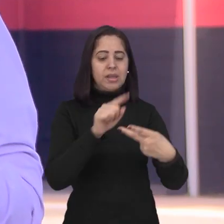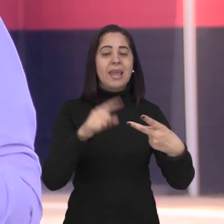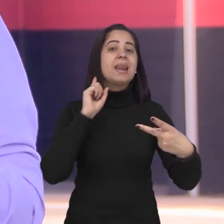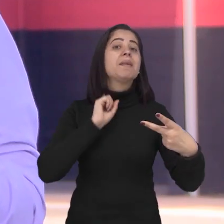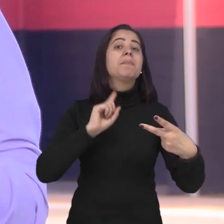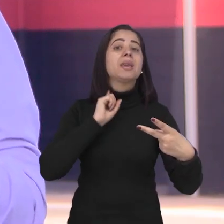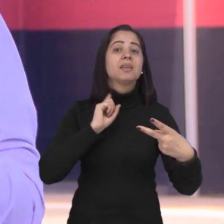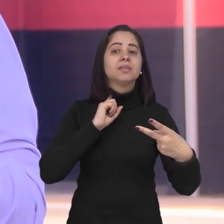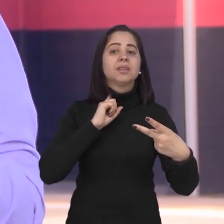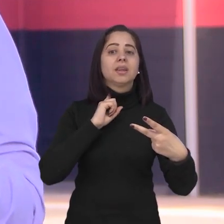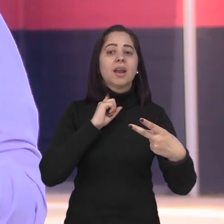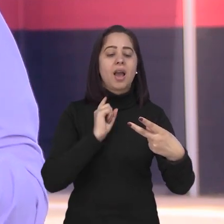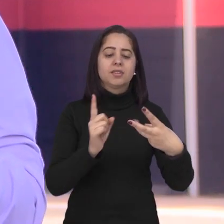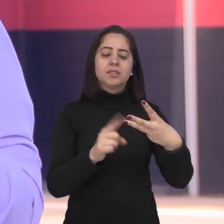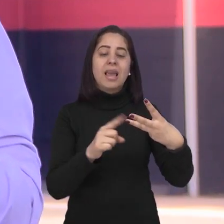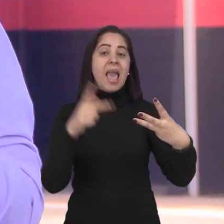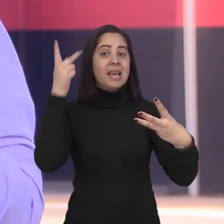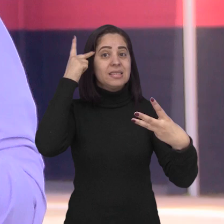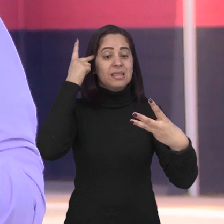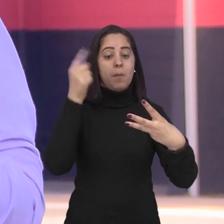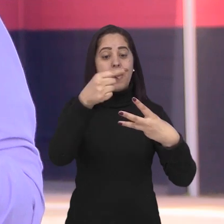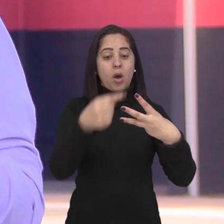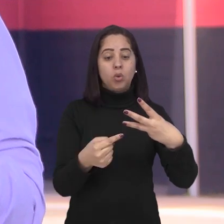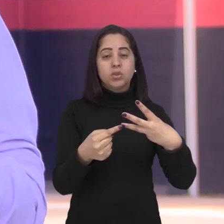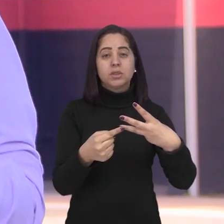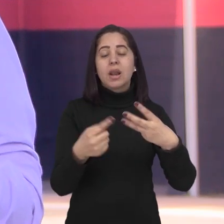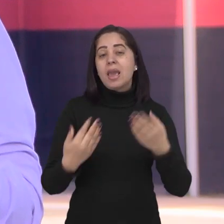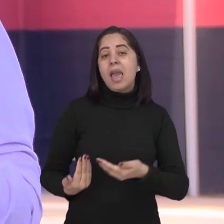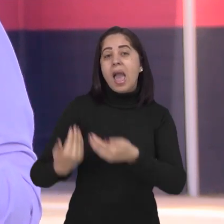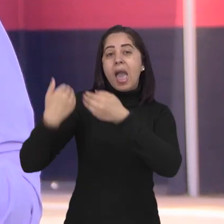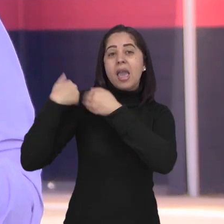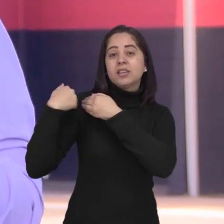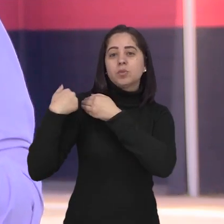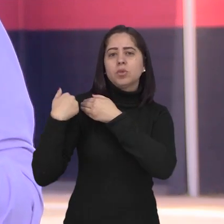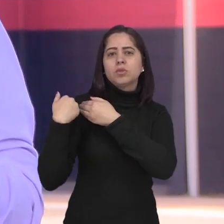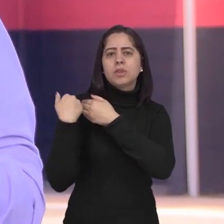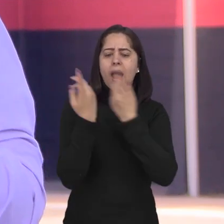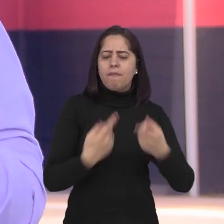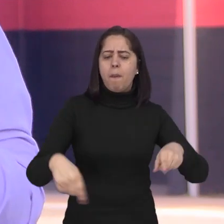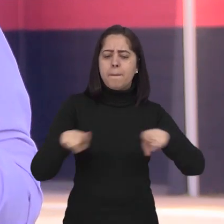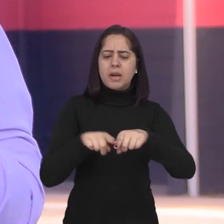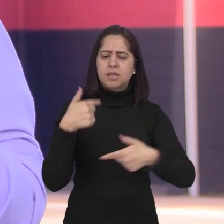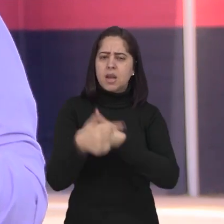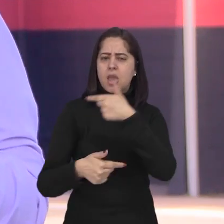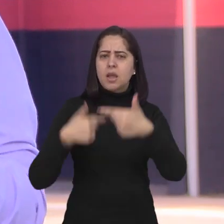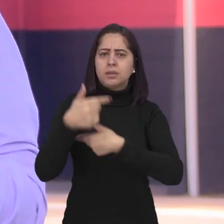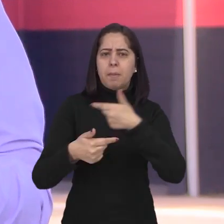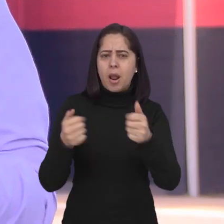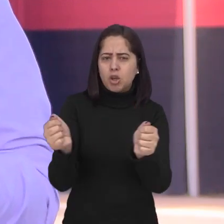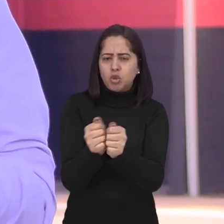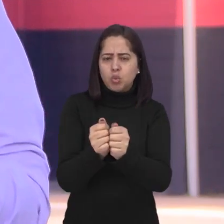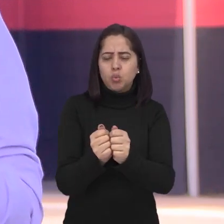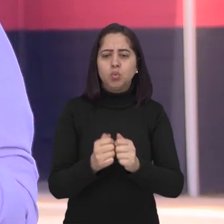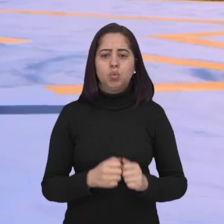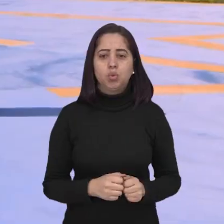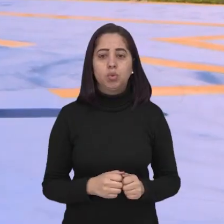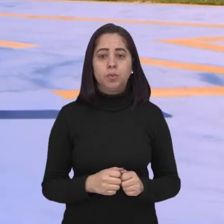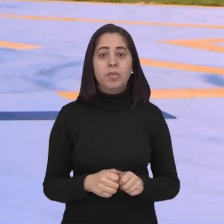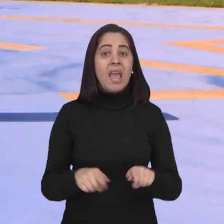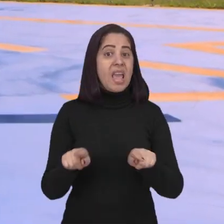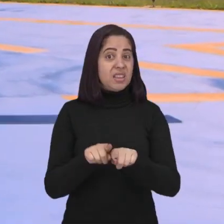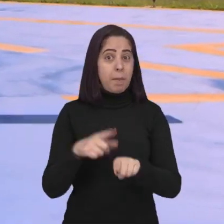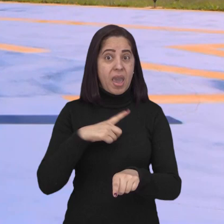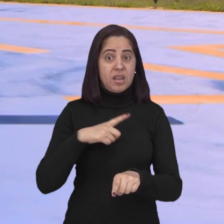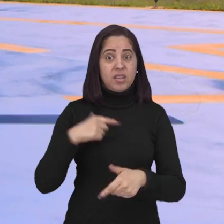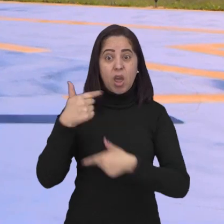de Janeiro. Eles formam a Tríplice Fronteira e são responsáveis por fazer um trabalho integrado entre as forças de segurança. É